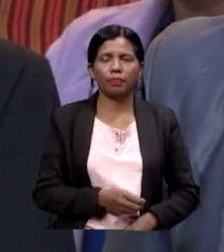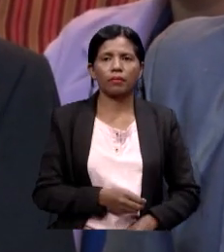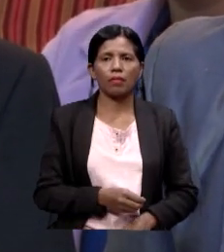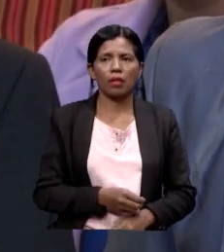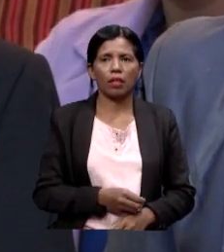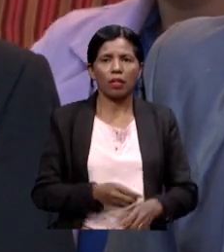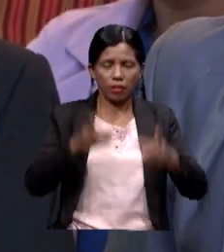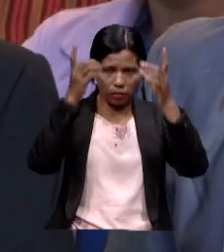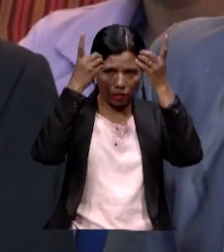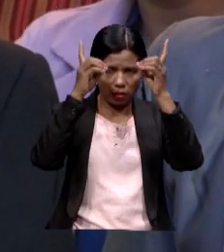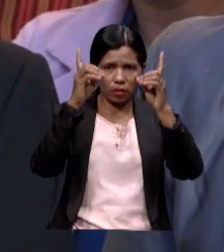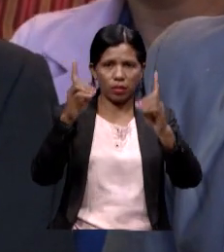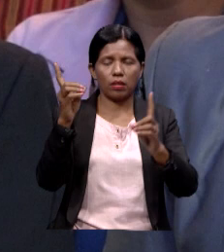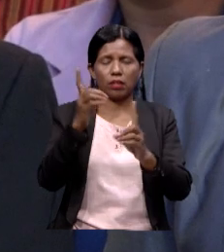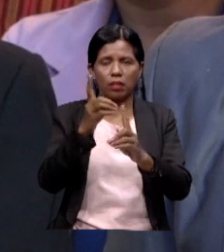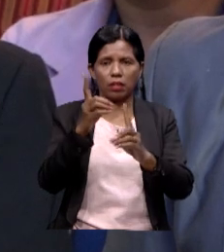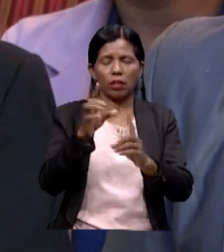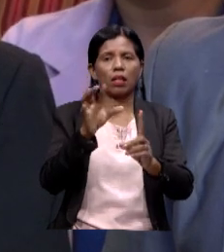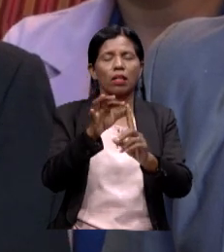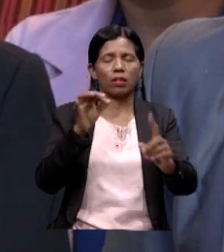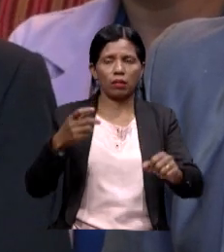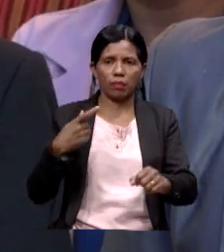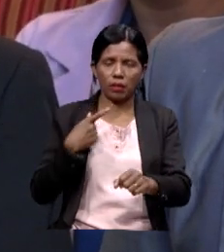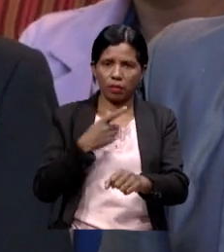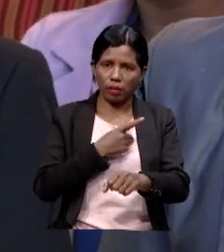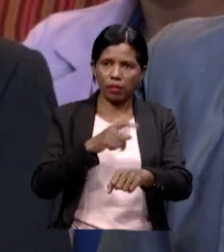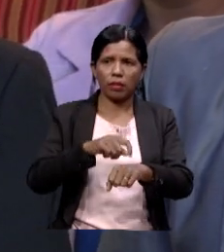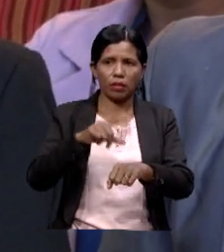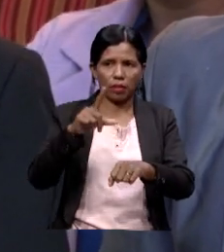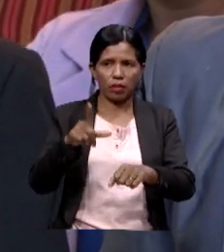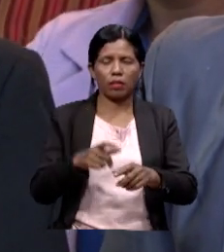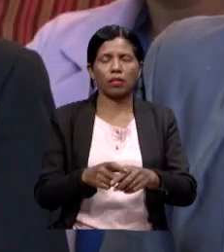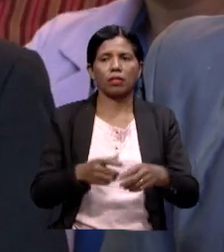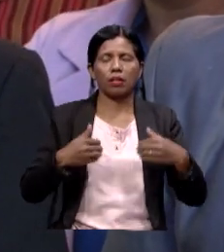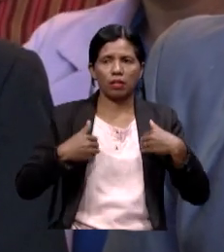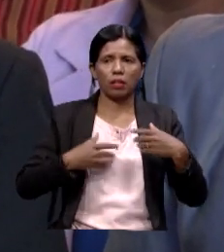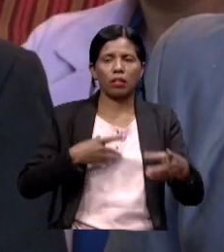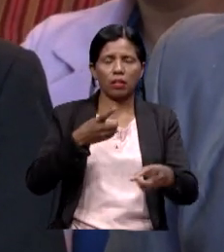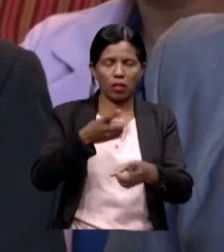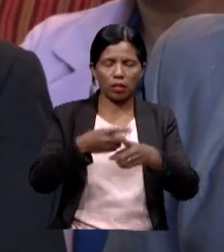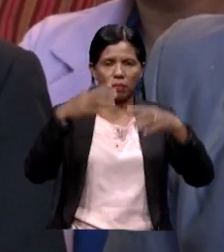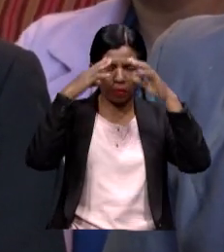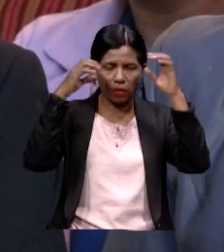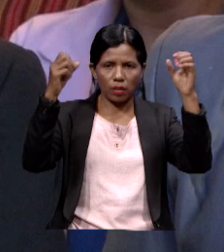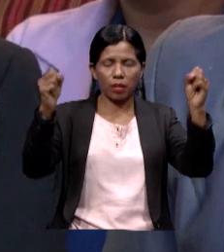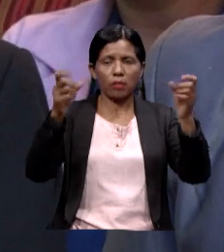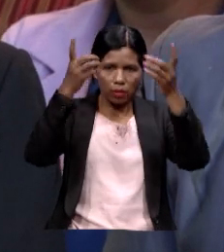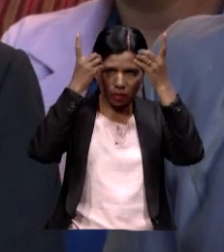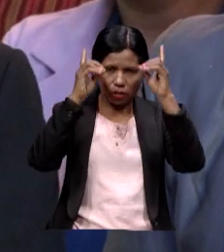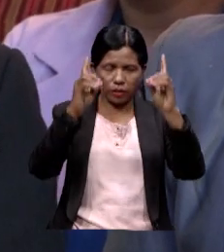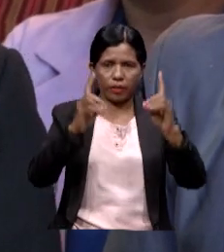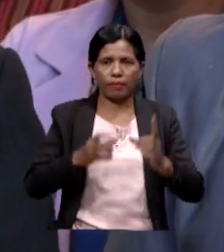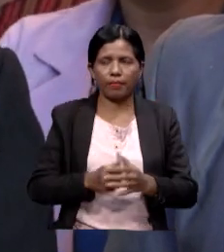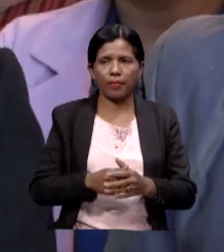marcação da eleição do Parlamento Nacional, né? Nem direito progressivo Presidente da República. Né? É